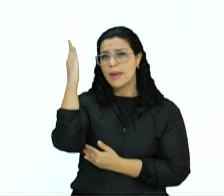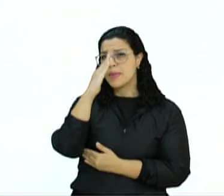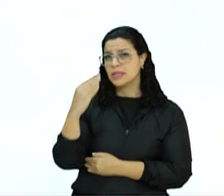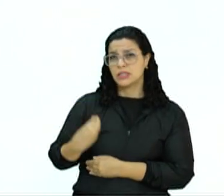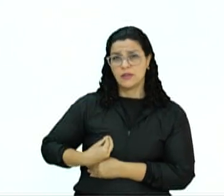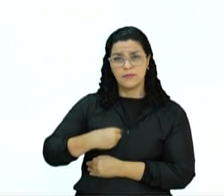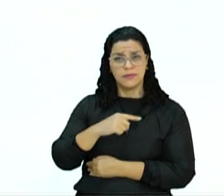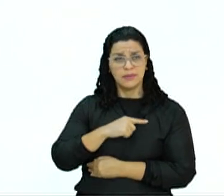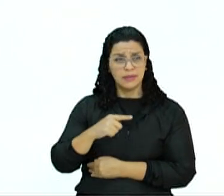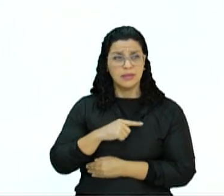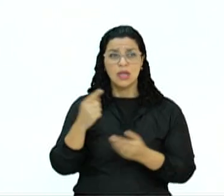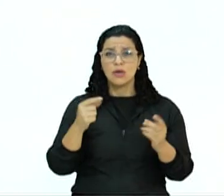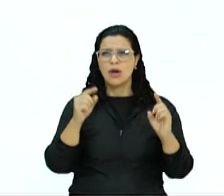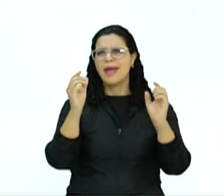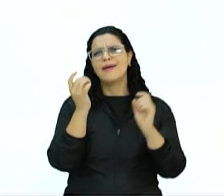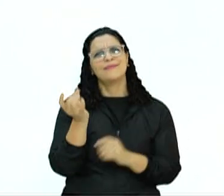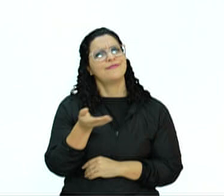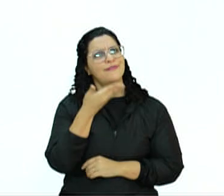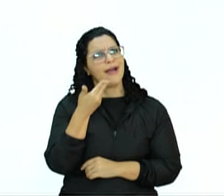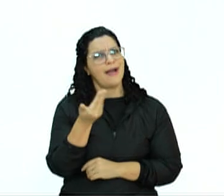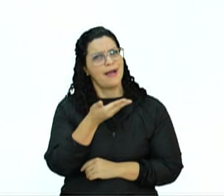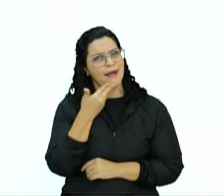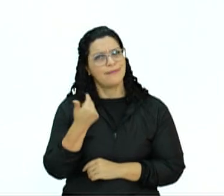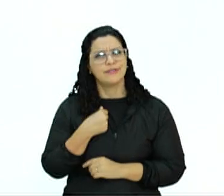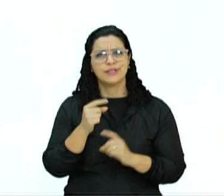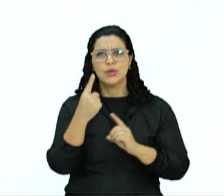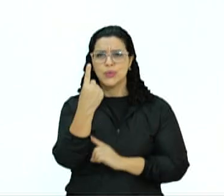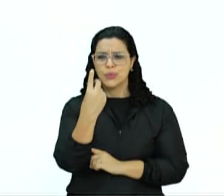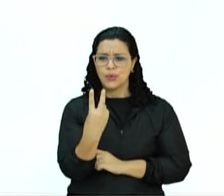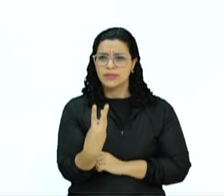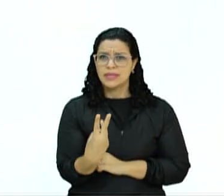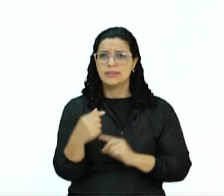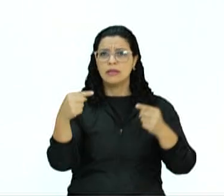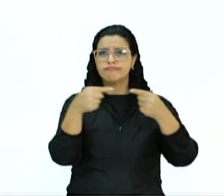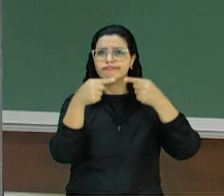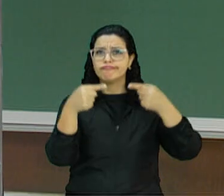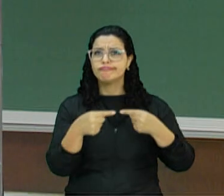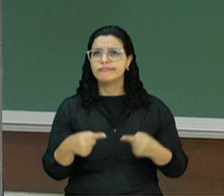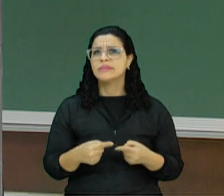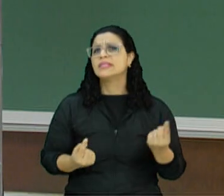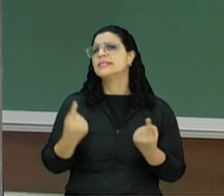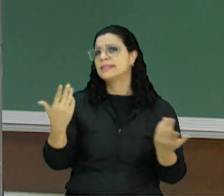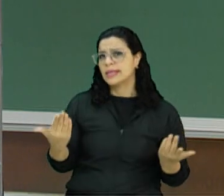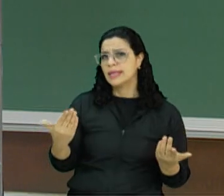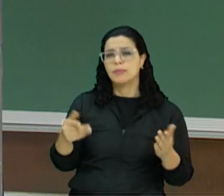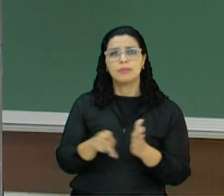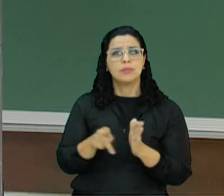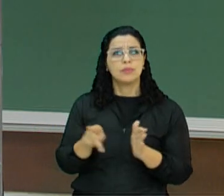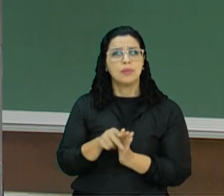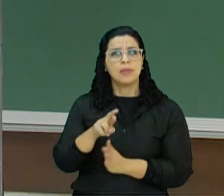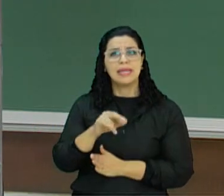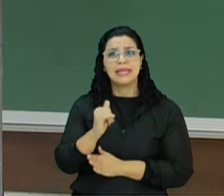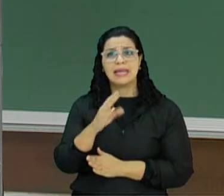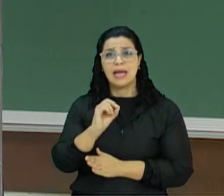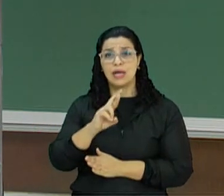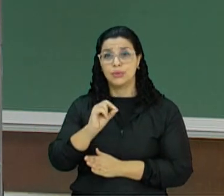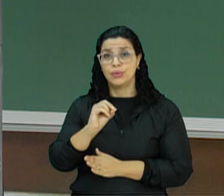viva. Muito fácil, pessoal. Enumere lá para mim. Quem é ali que é a Lígia Fagundes Telles? Ricardo e